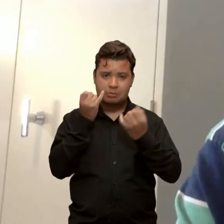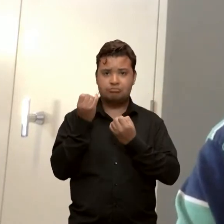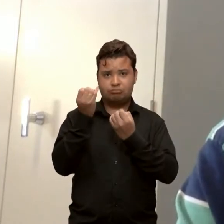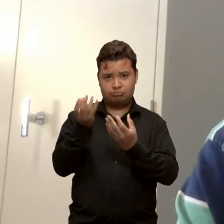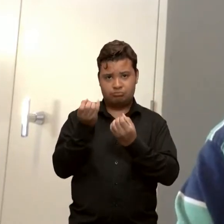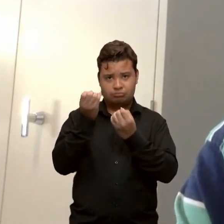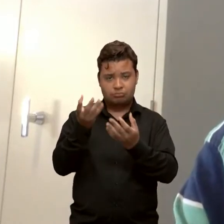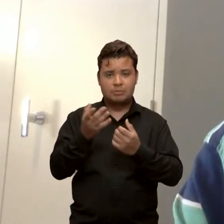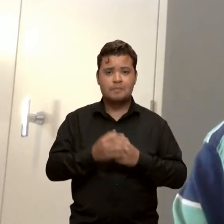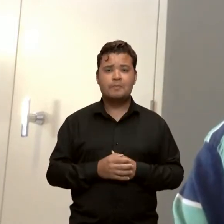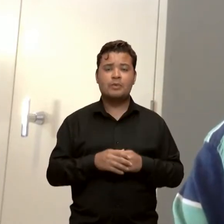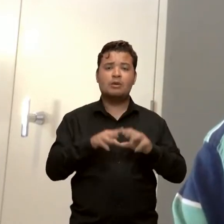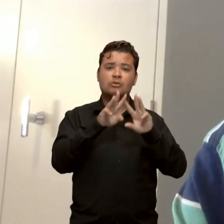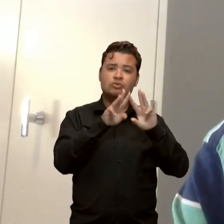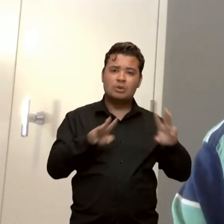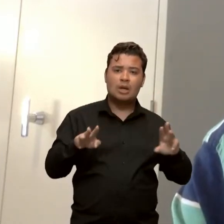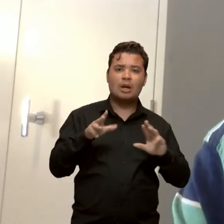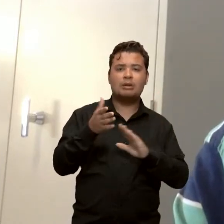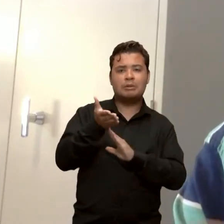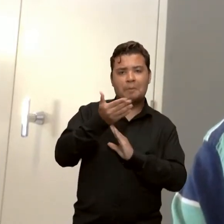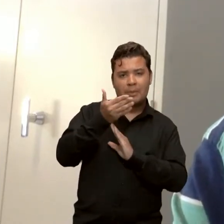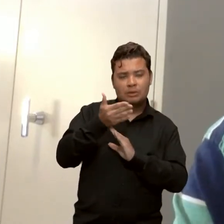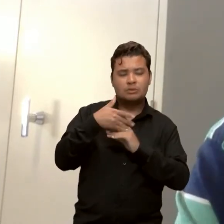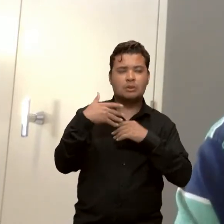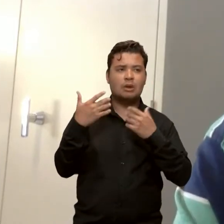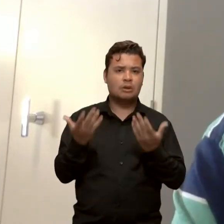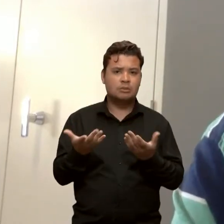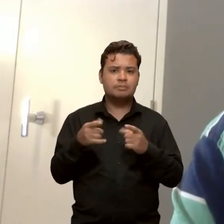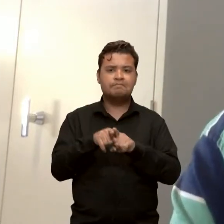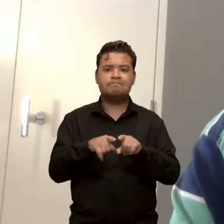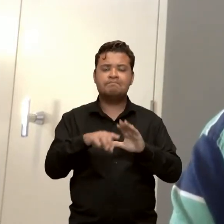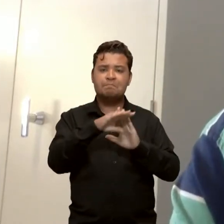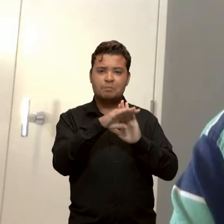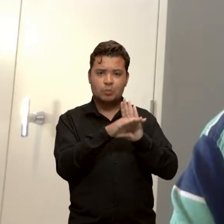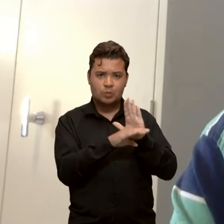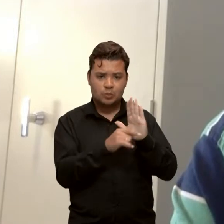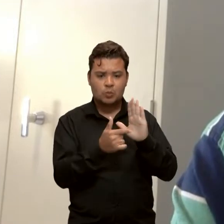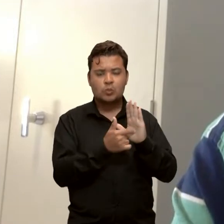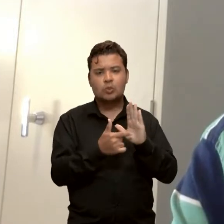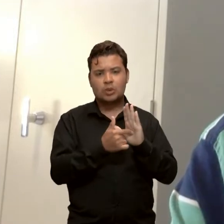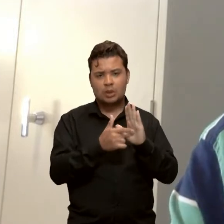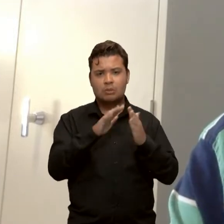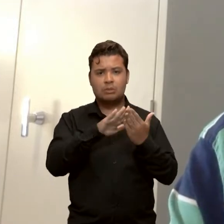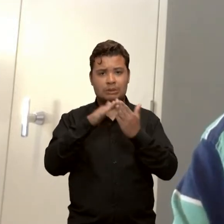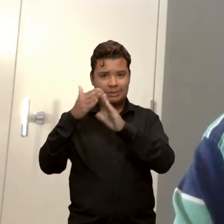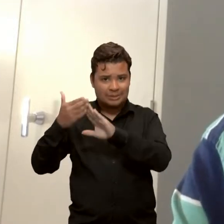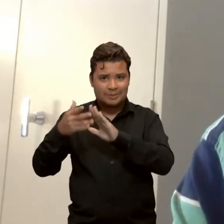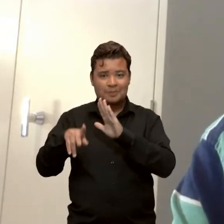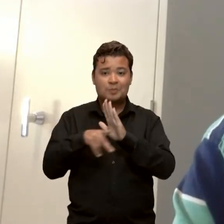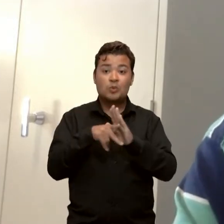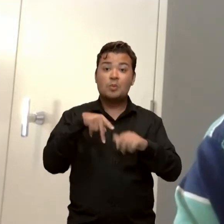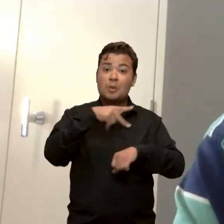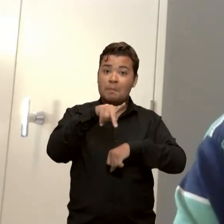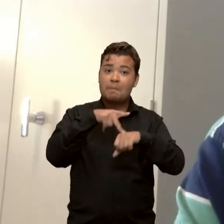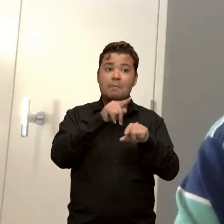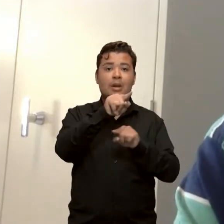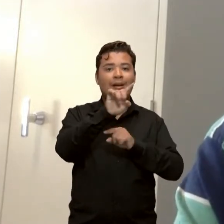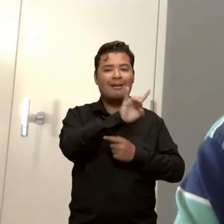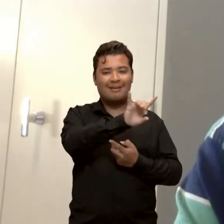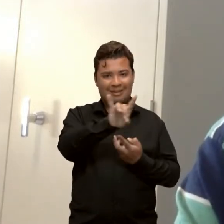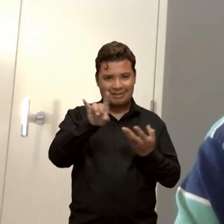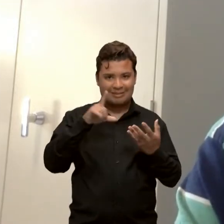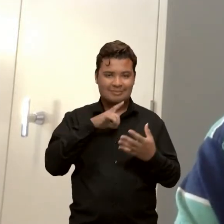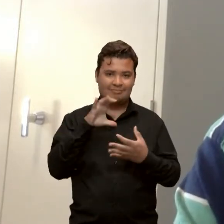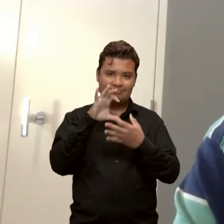sites das embaixadas ou de algum programa de intercâmbio de cada país, que é normalmente associado